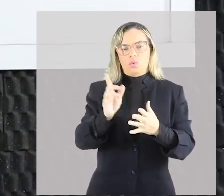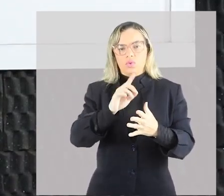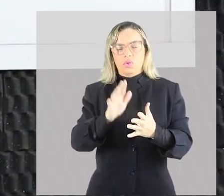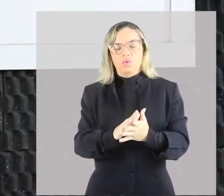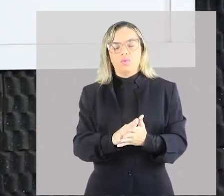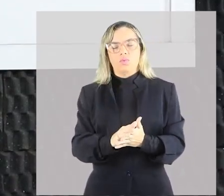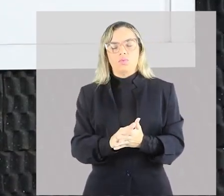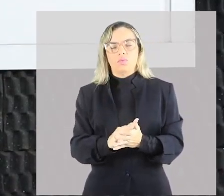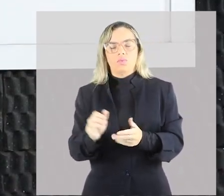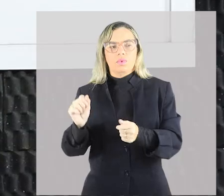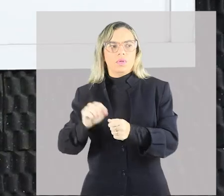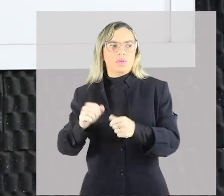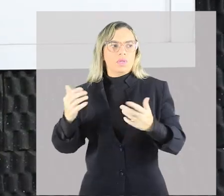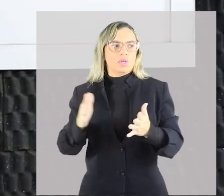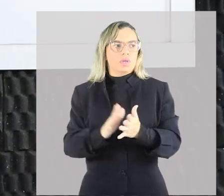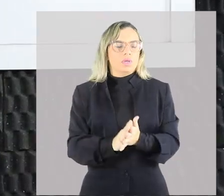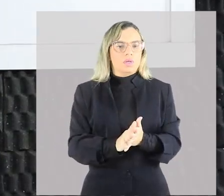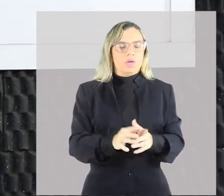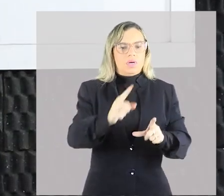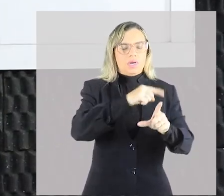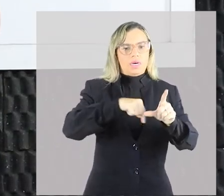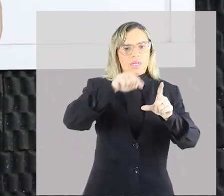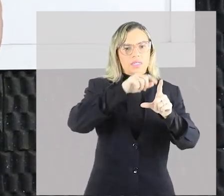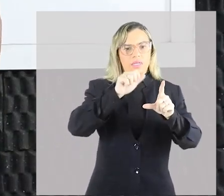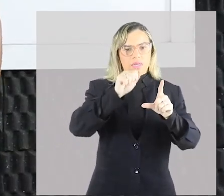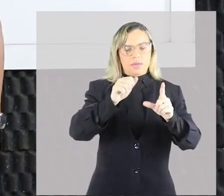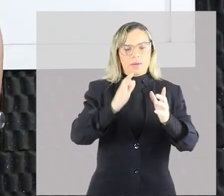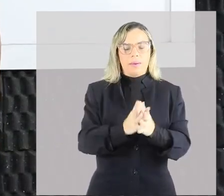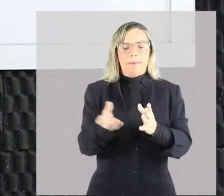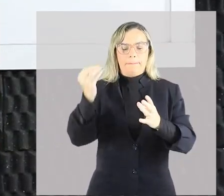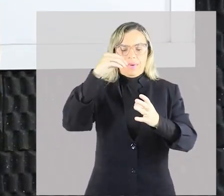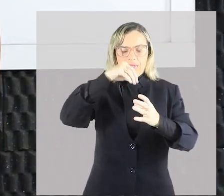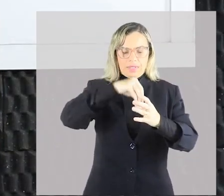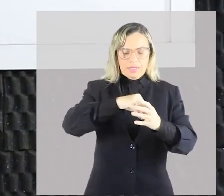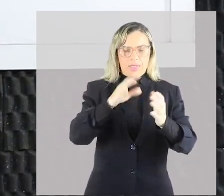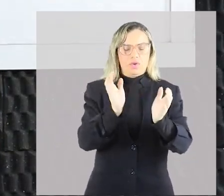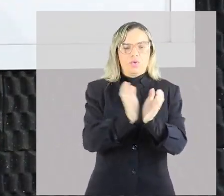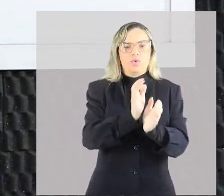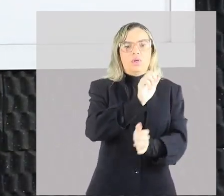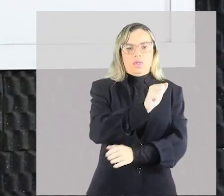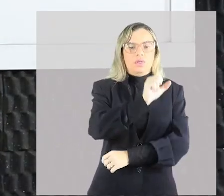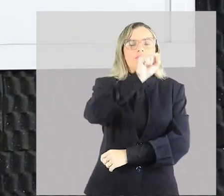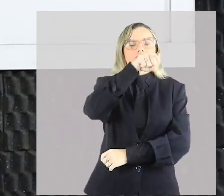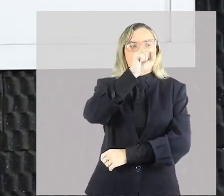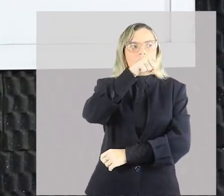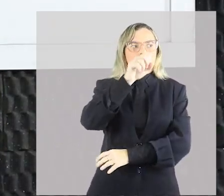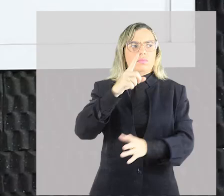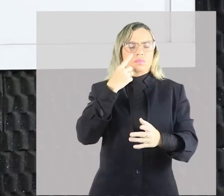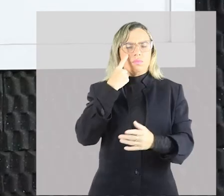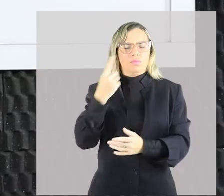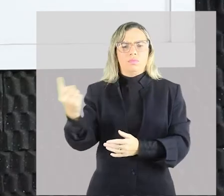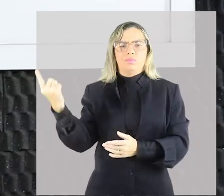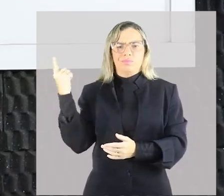A, ela pertence ao conjunto A? Pertence. A letra J, ela pertence